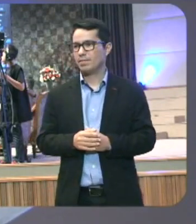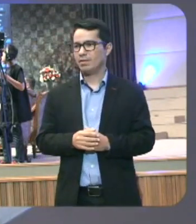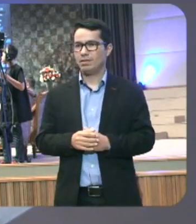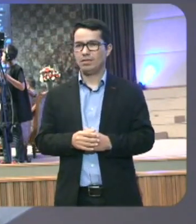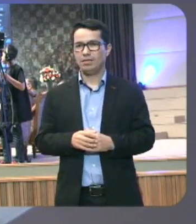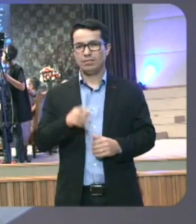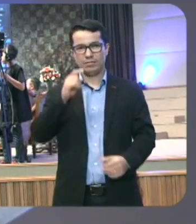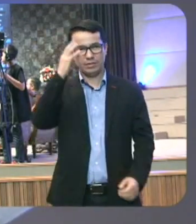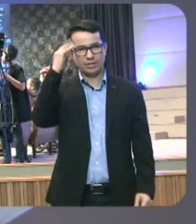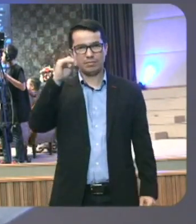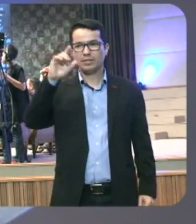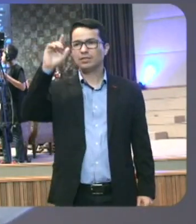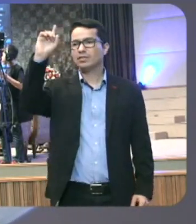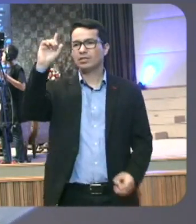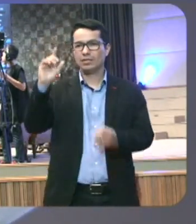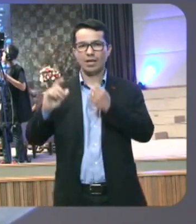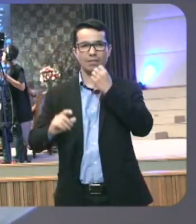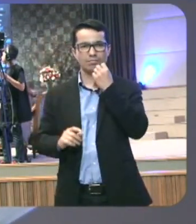Deus é bom.